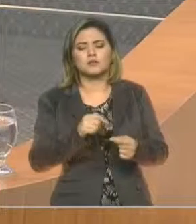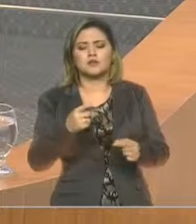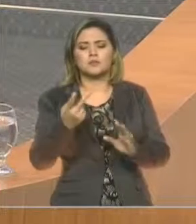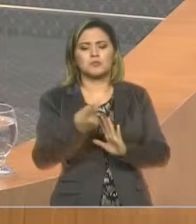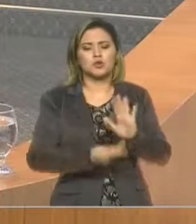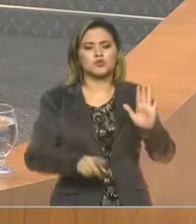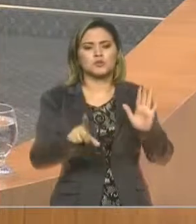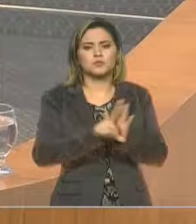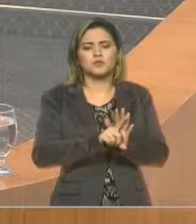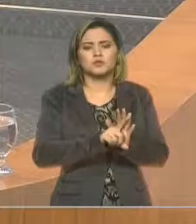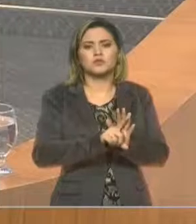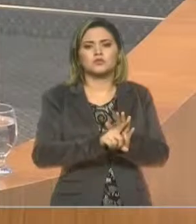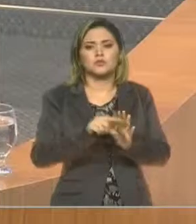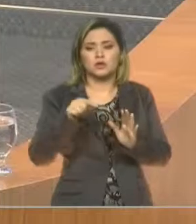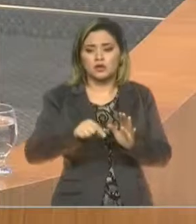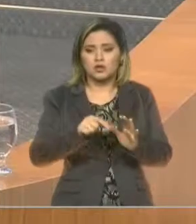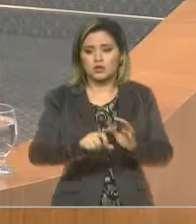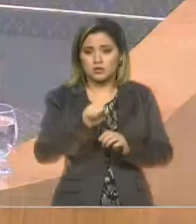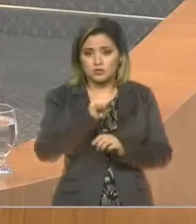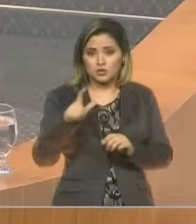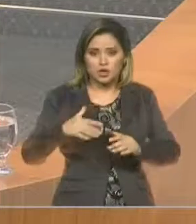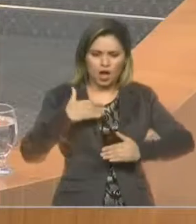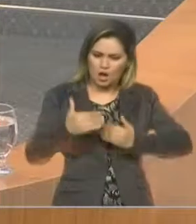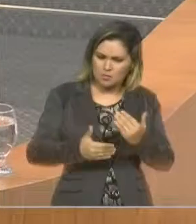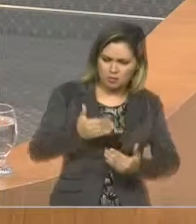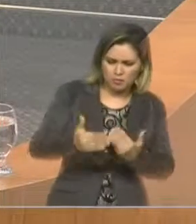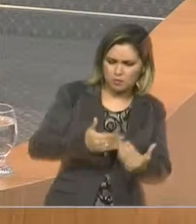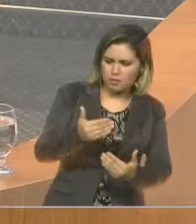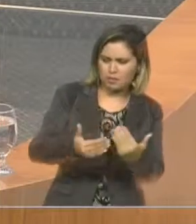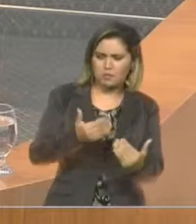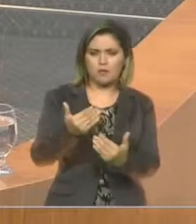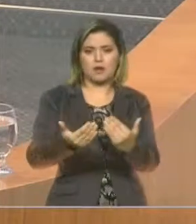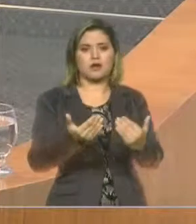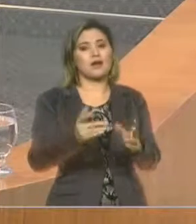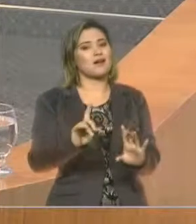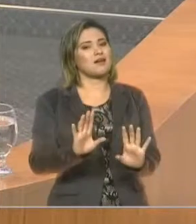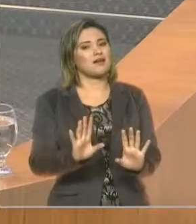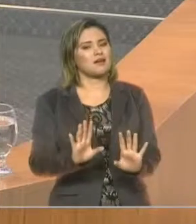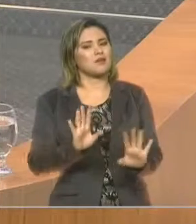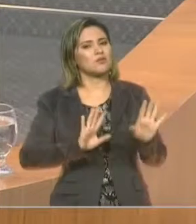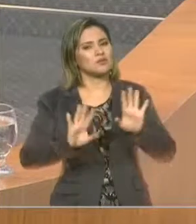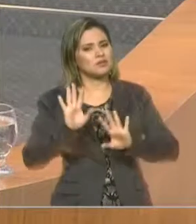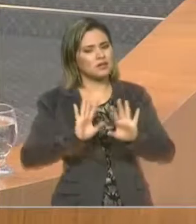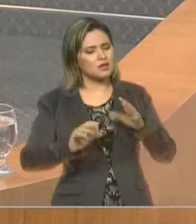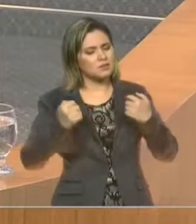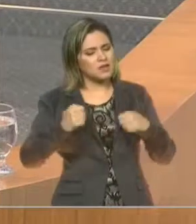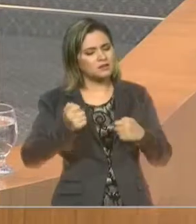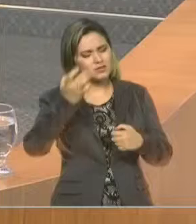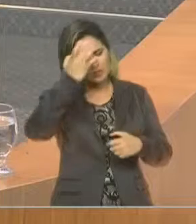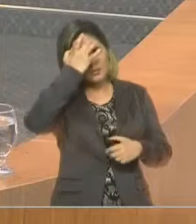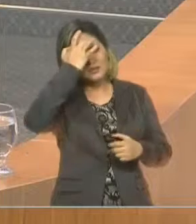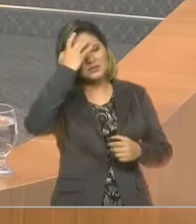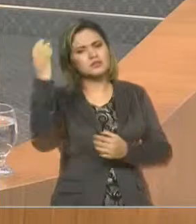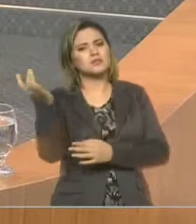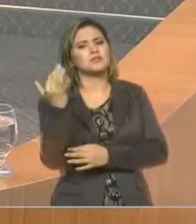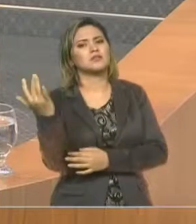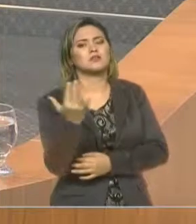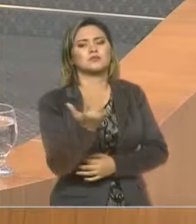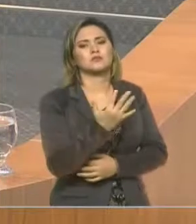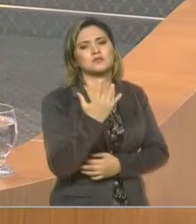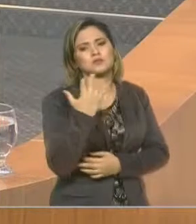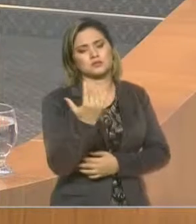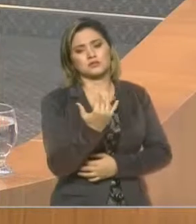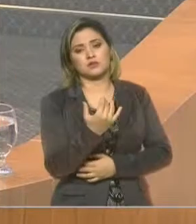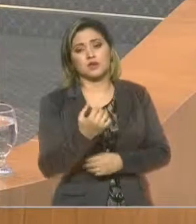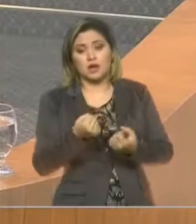Luís, a ilha de São Luís cresça por crescer. O nosso compromisso tem que ser por desenvolvimento sustentável. As grandes cidades do